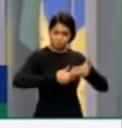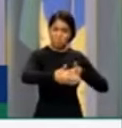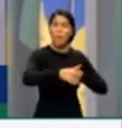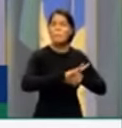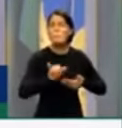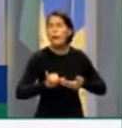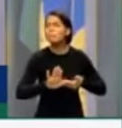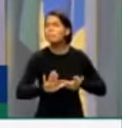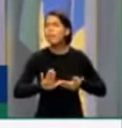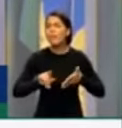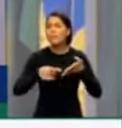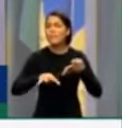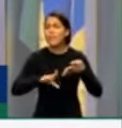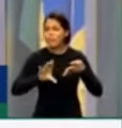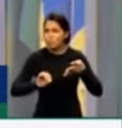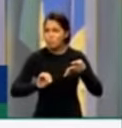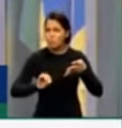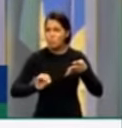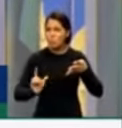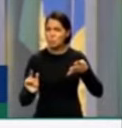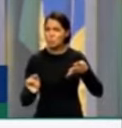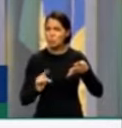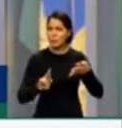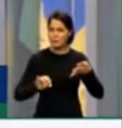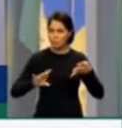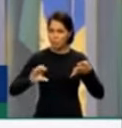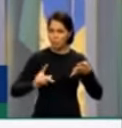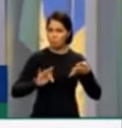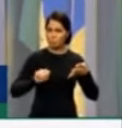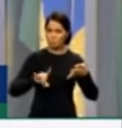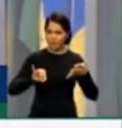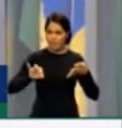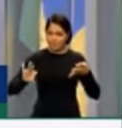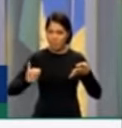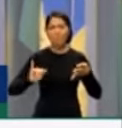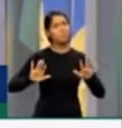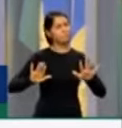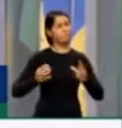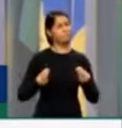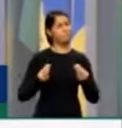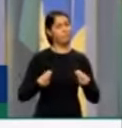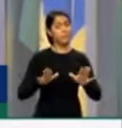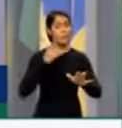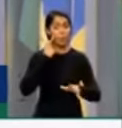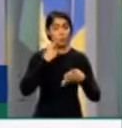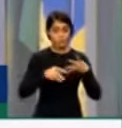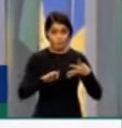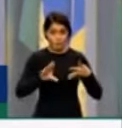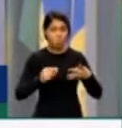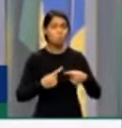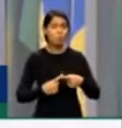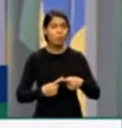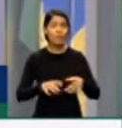dos precatórios do fundef portanto eu quero aqui hoje conclamar a todos os nossos pares todos os deputados e também todos os